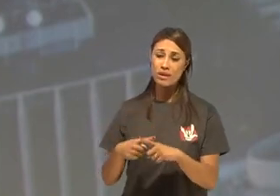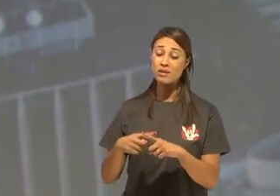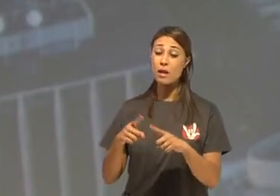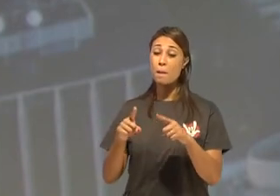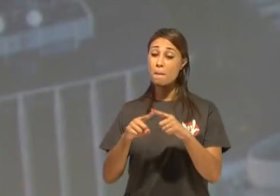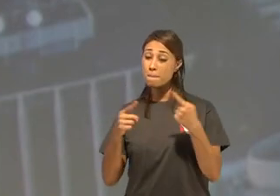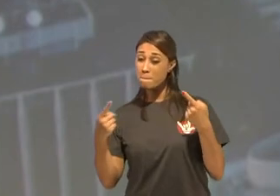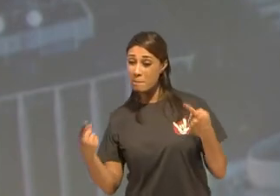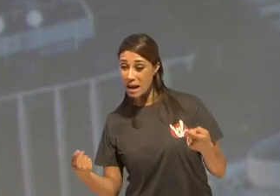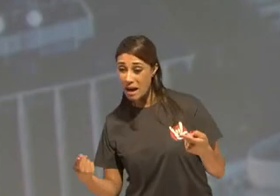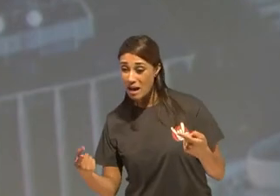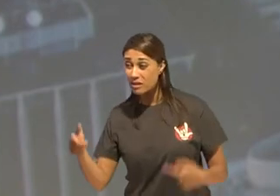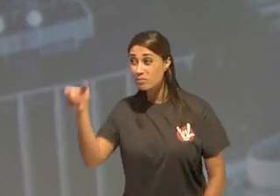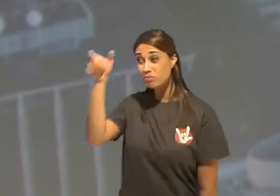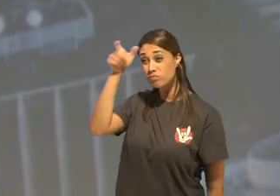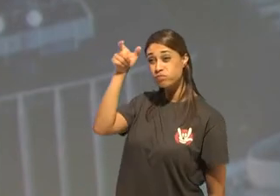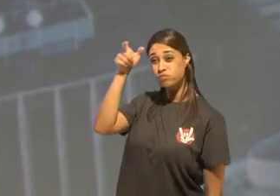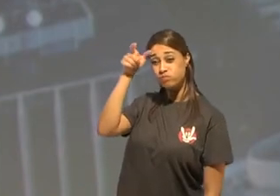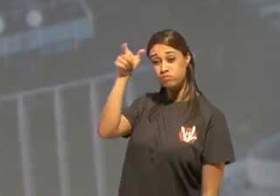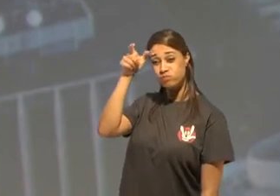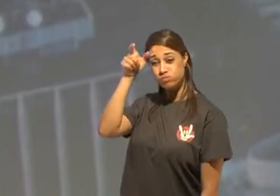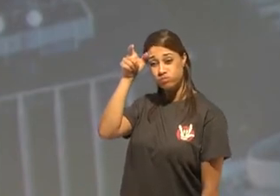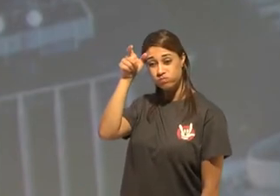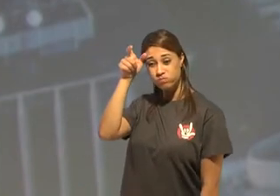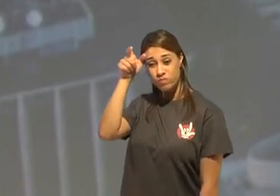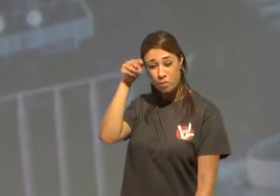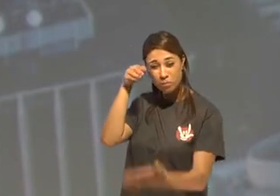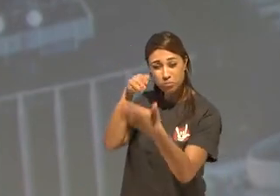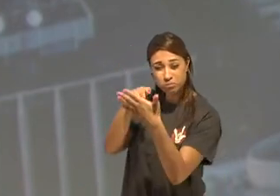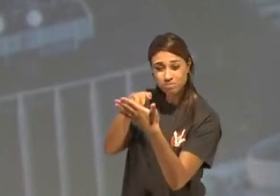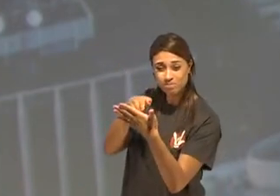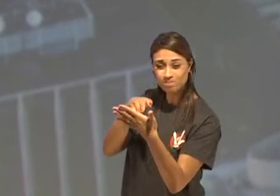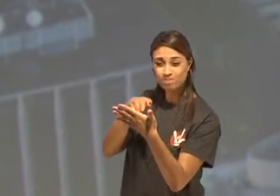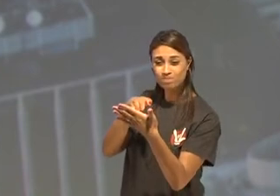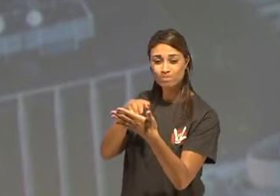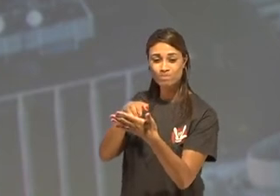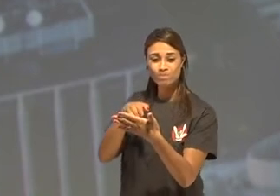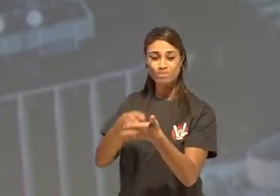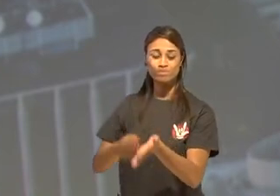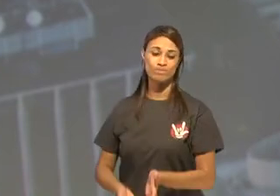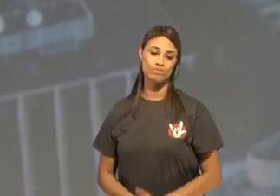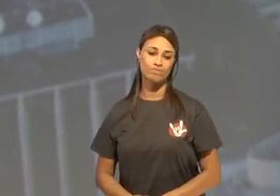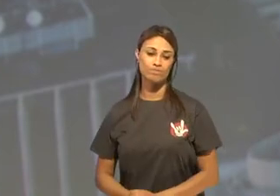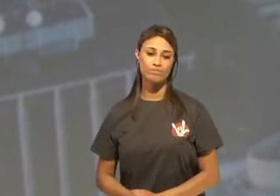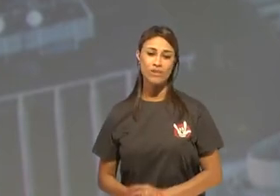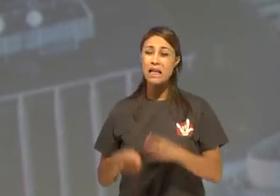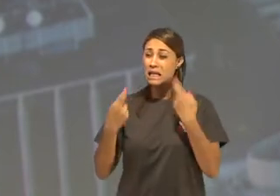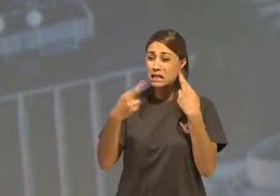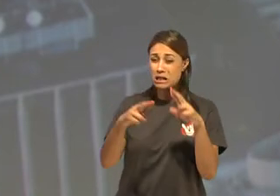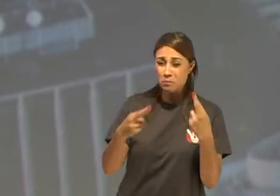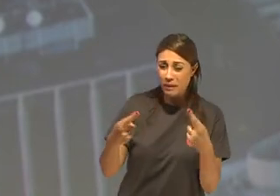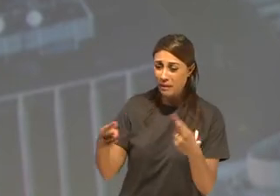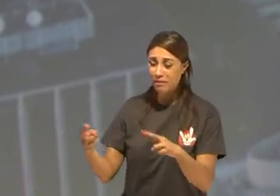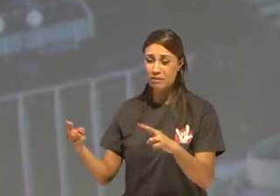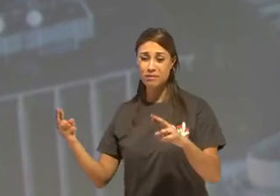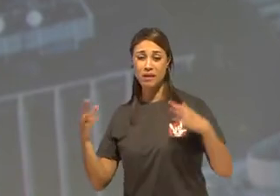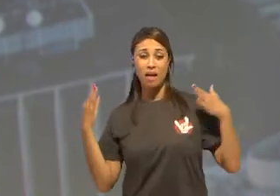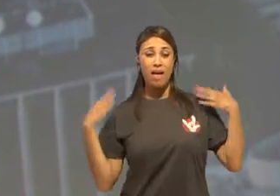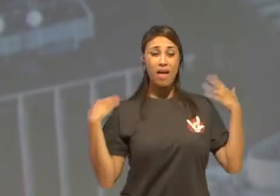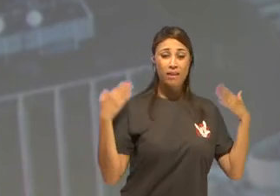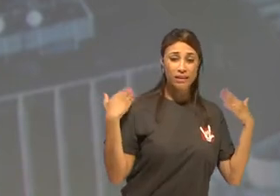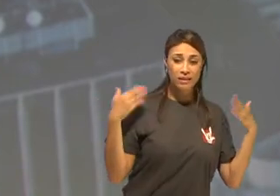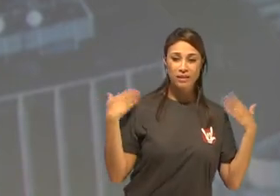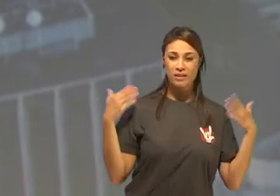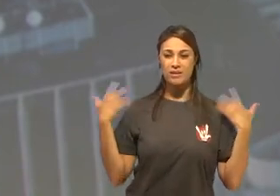porém, nos impediu. Pois quem é a minha esperança, alegria ou coroa em que nos